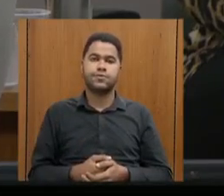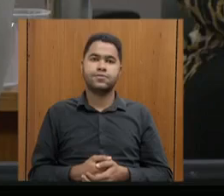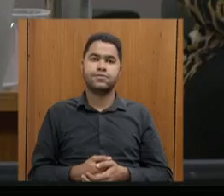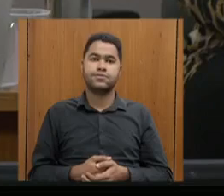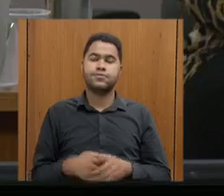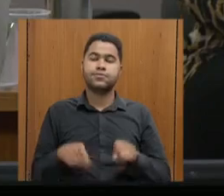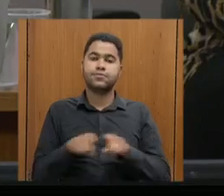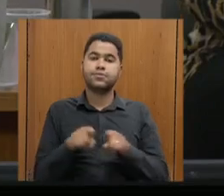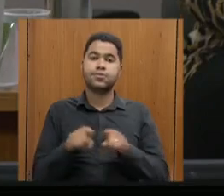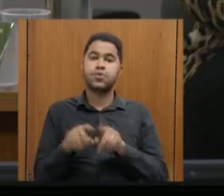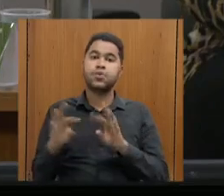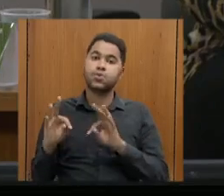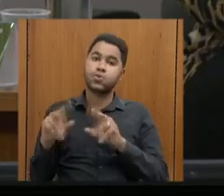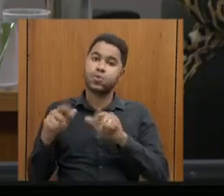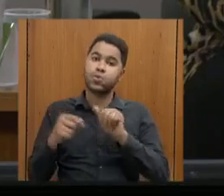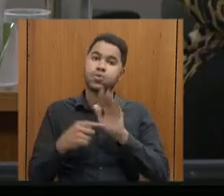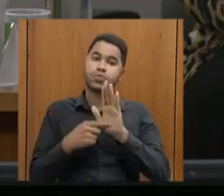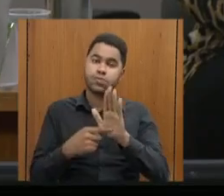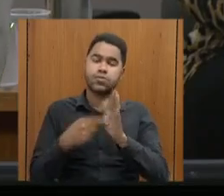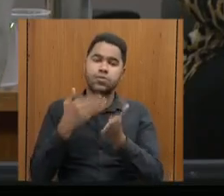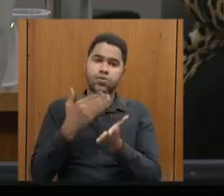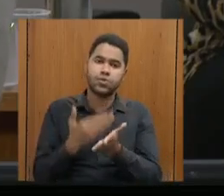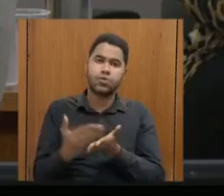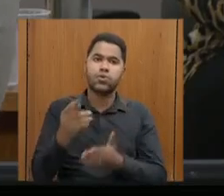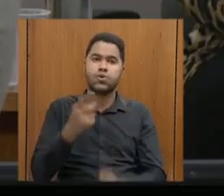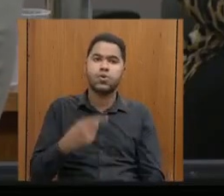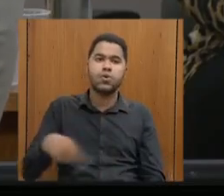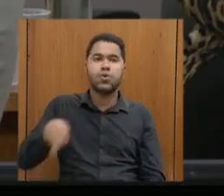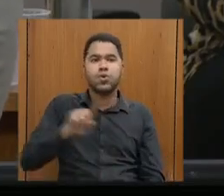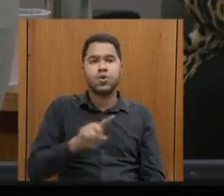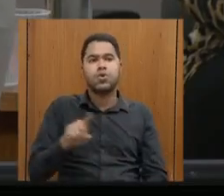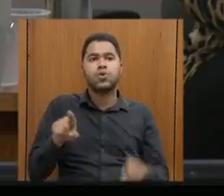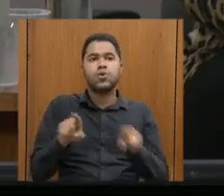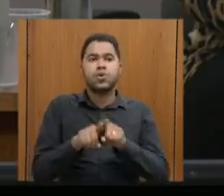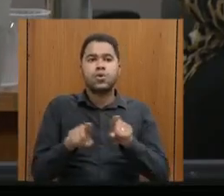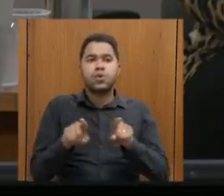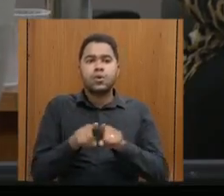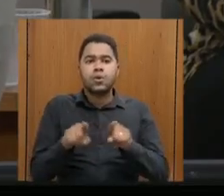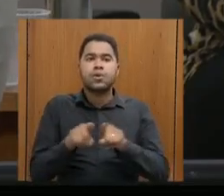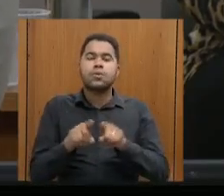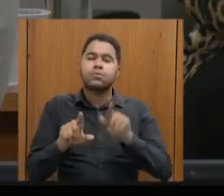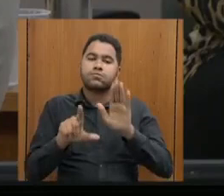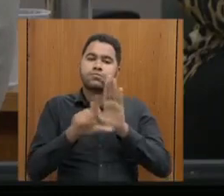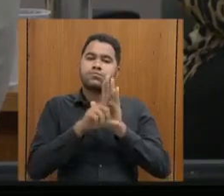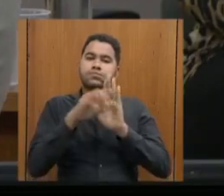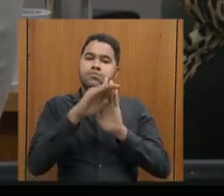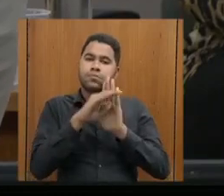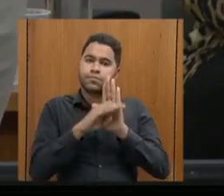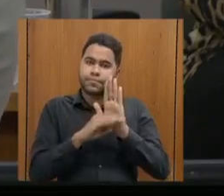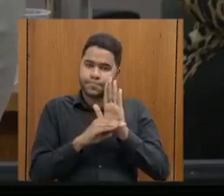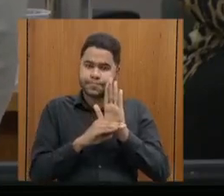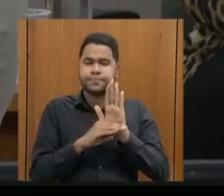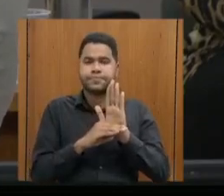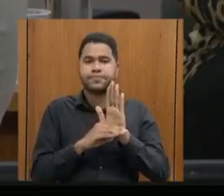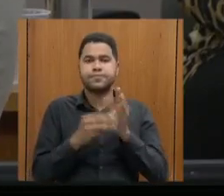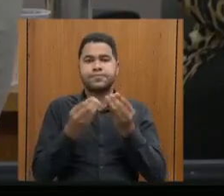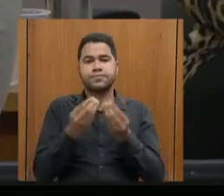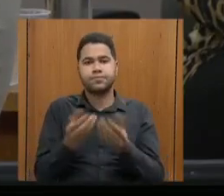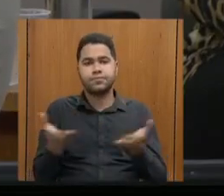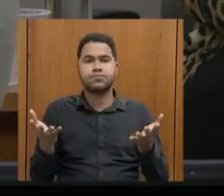todo o fruto disso tava lá no início quando o senhor também com a lei dos arranjos produtivos locais